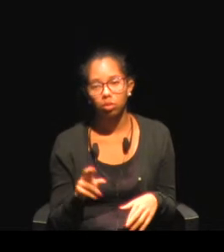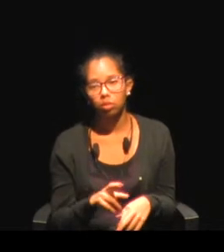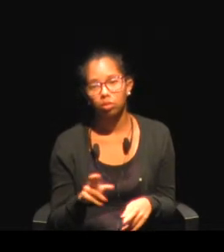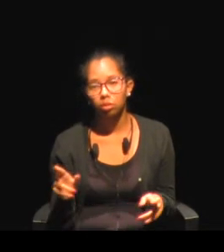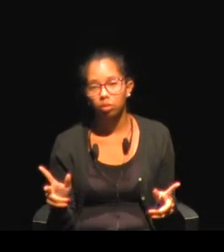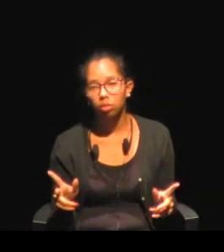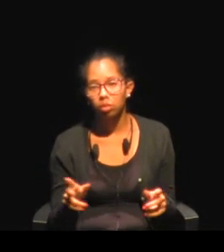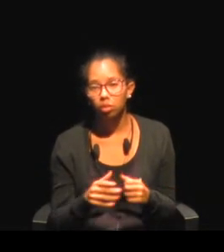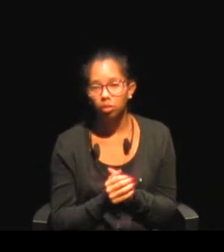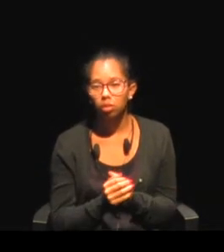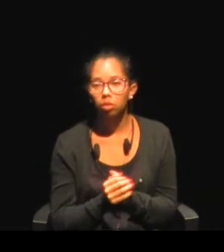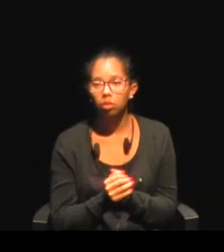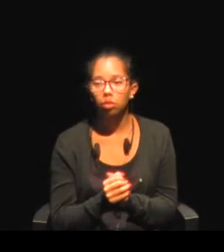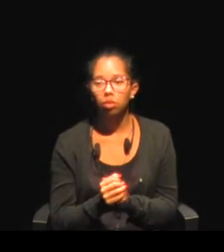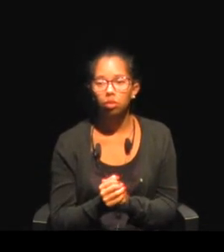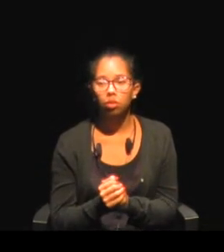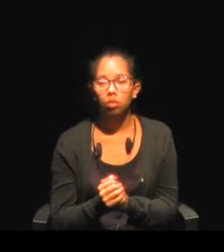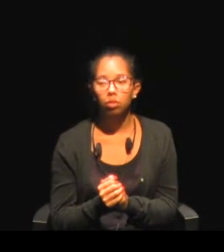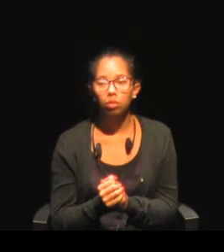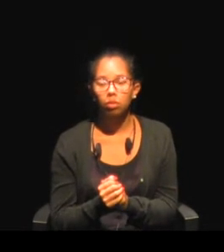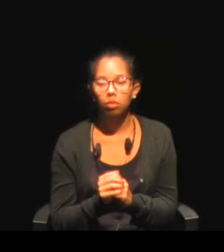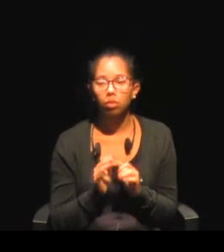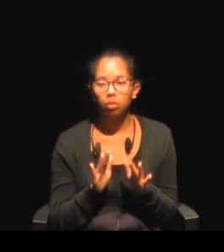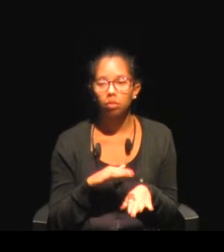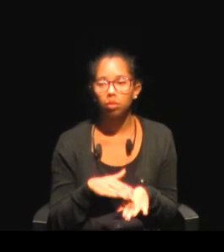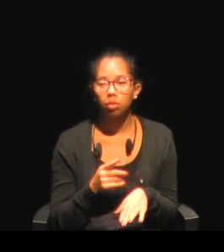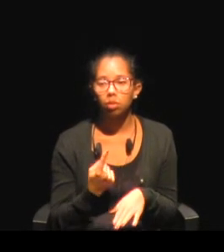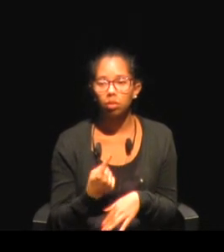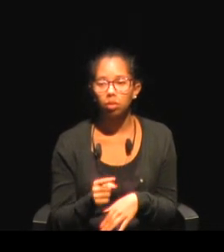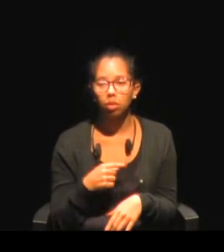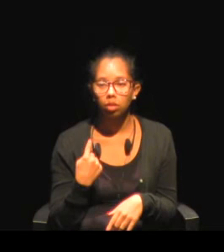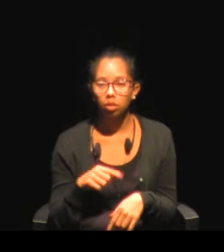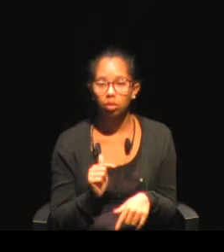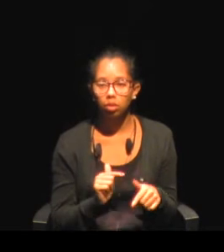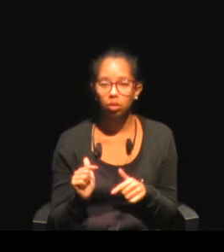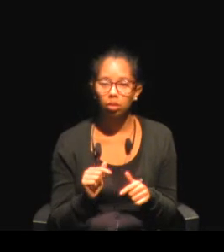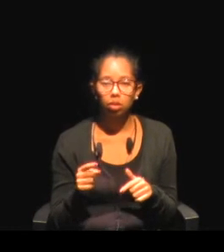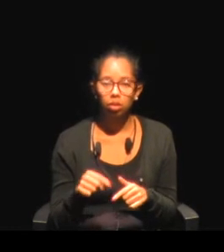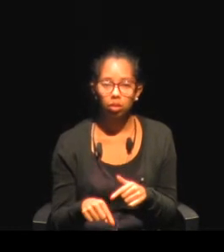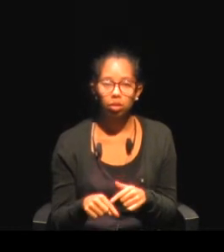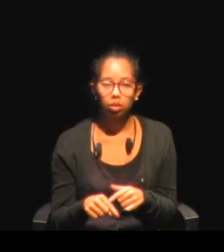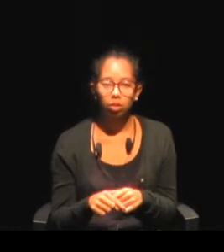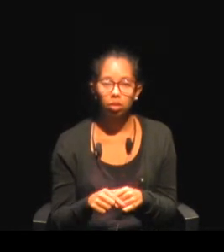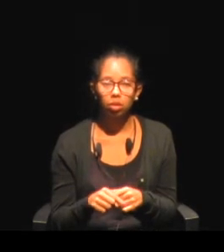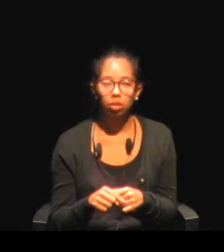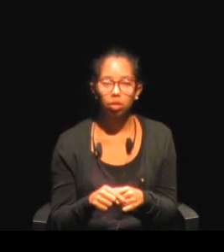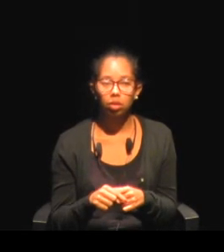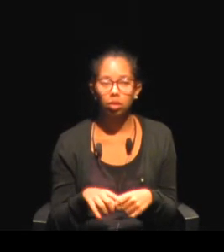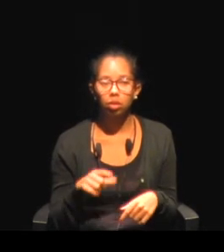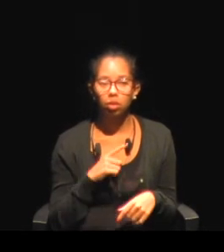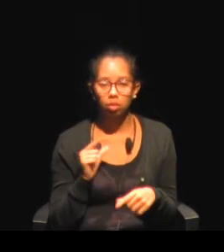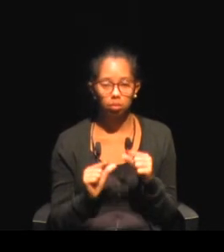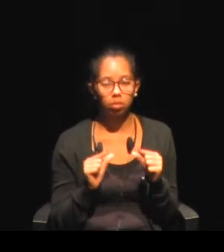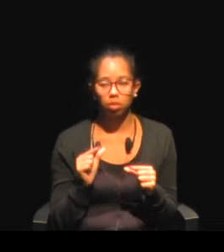que essa ruína, esse edifício teve ao longo de sua história, né? E, mais uma vez, a gente trabalhou aqui com a parte